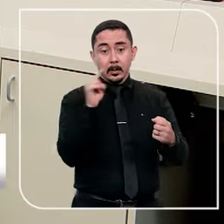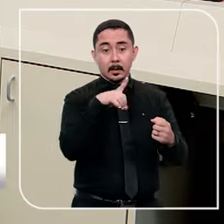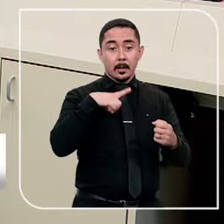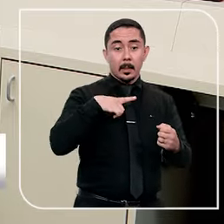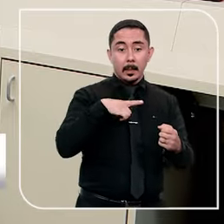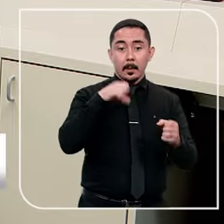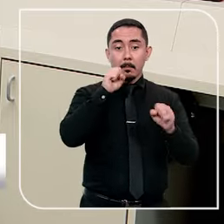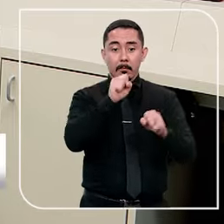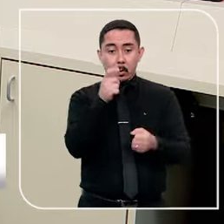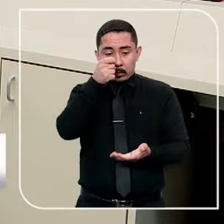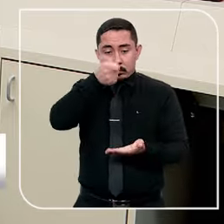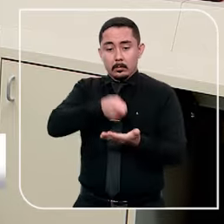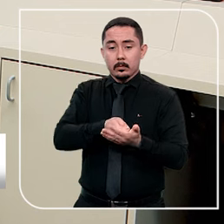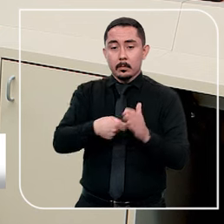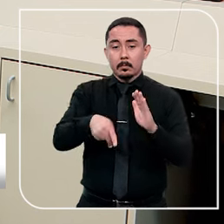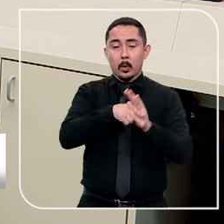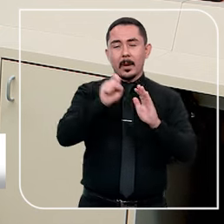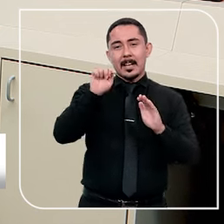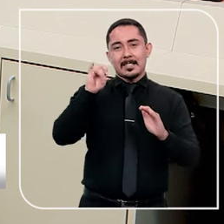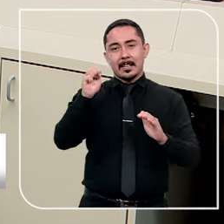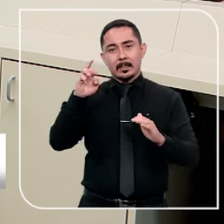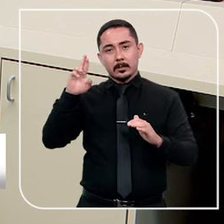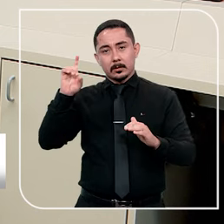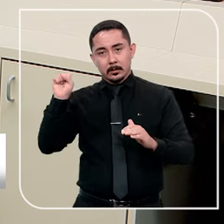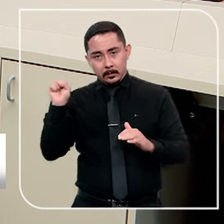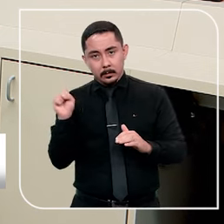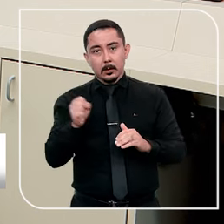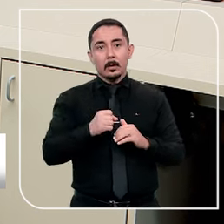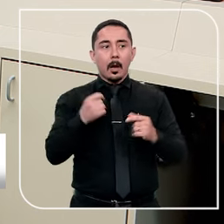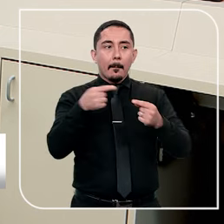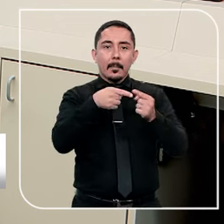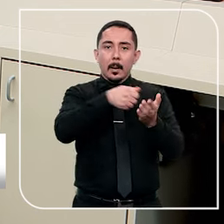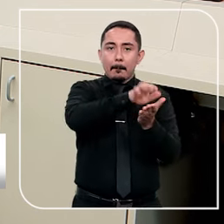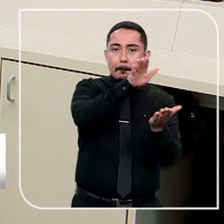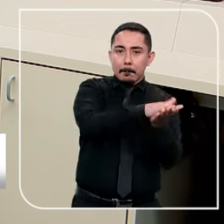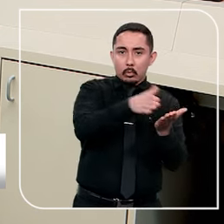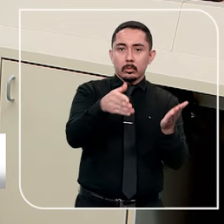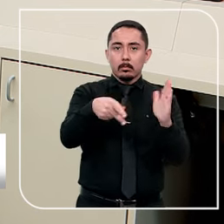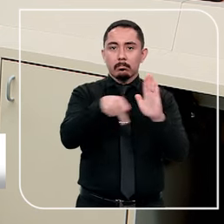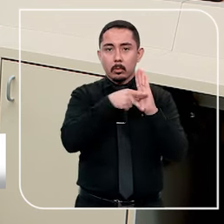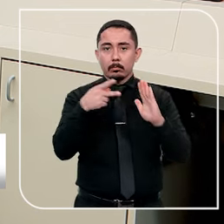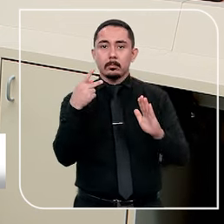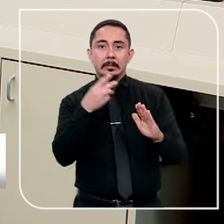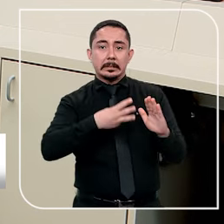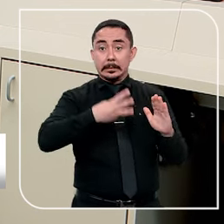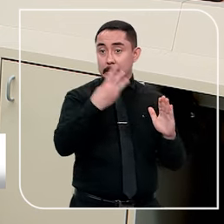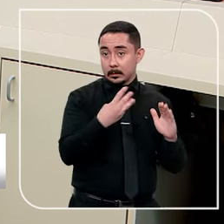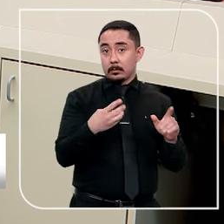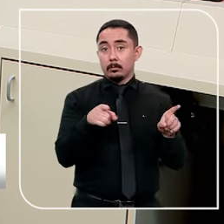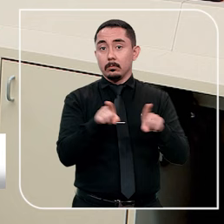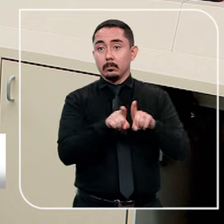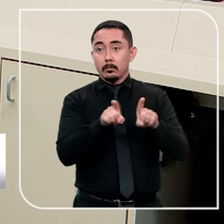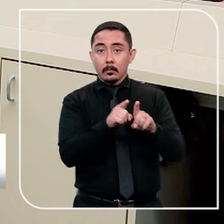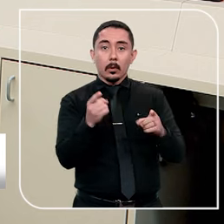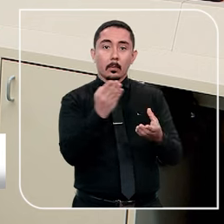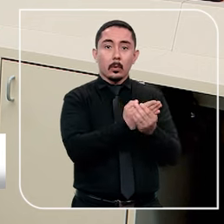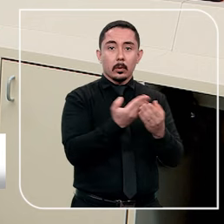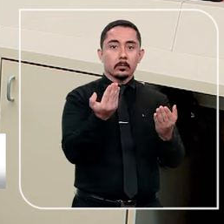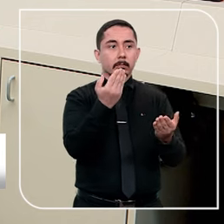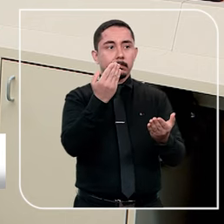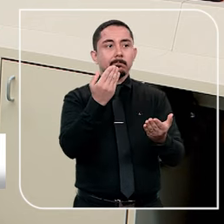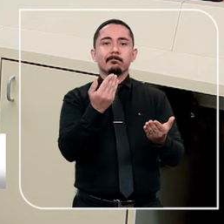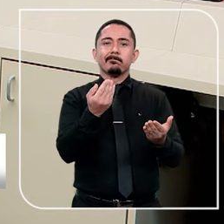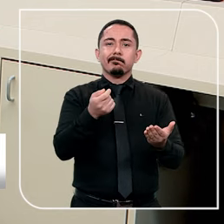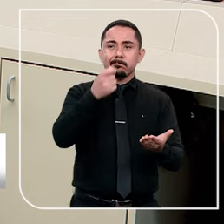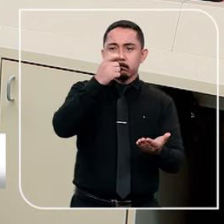respeito da possibilidade de imposição de as trentes uma multa processual a terceiros estranhos ao processo